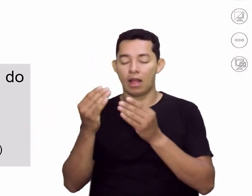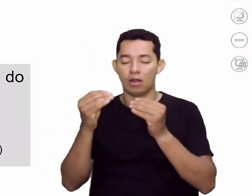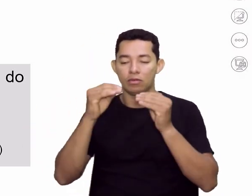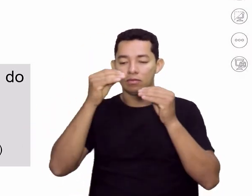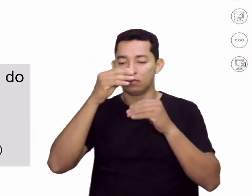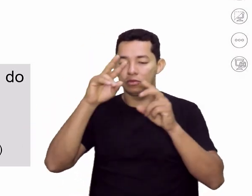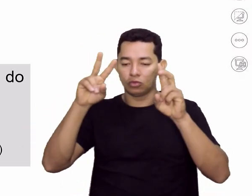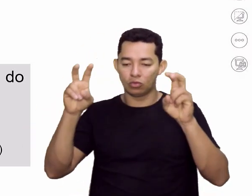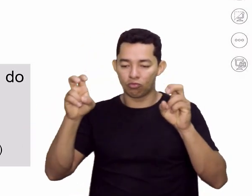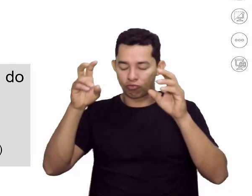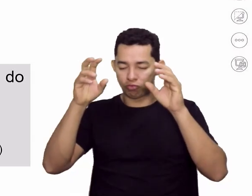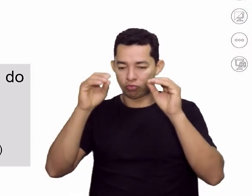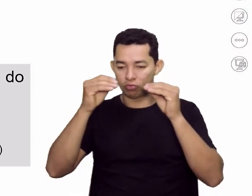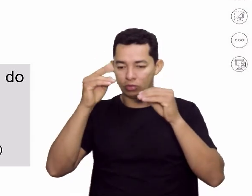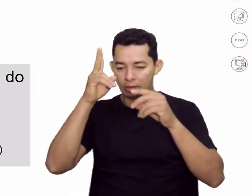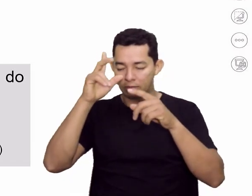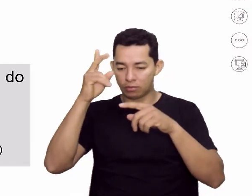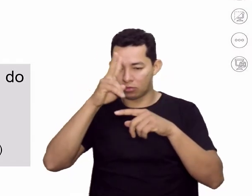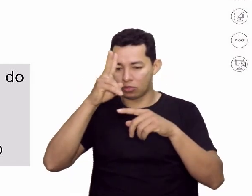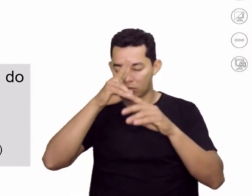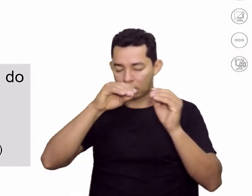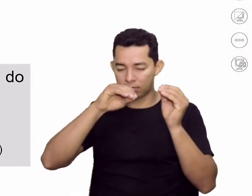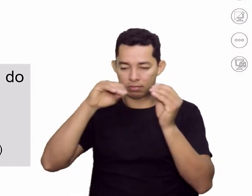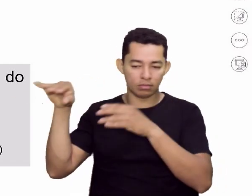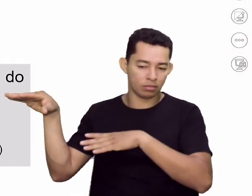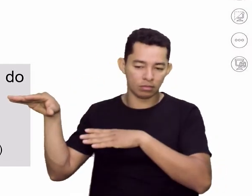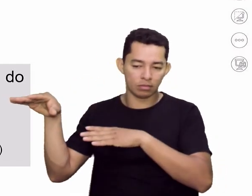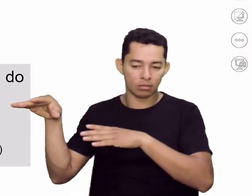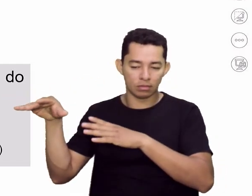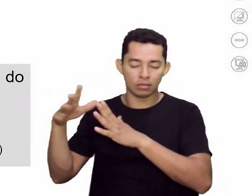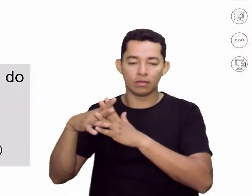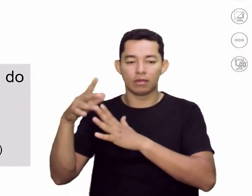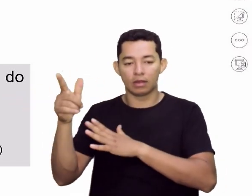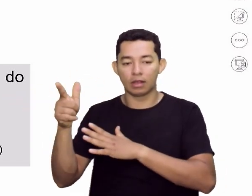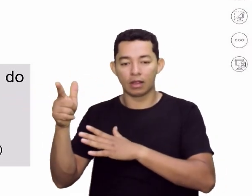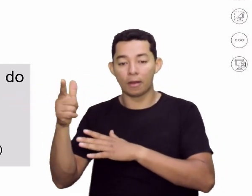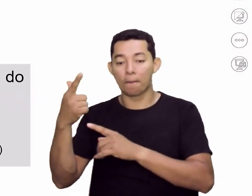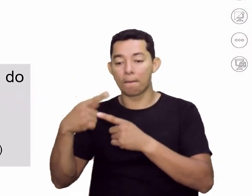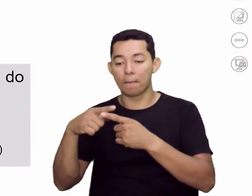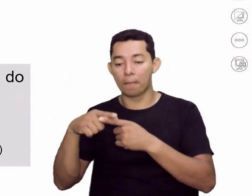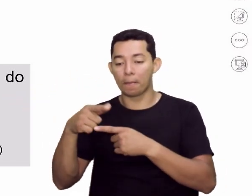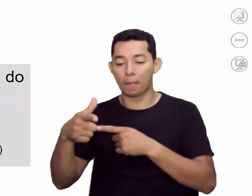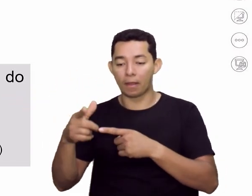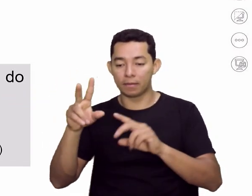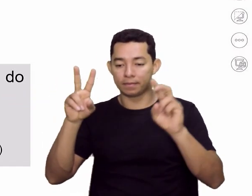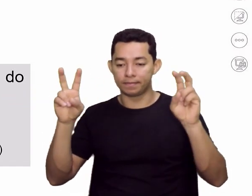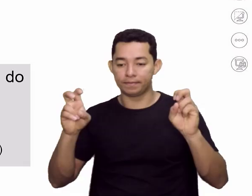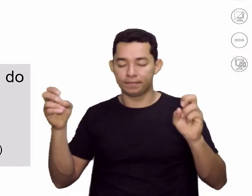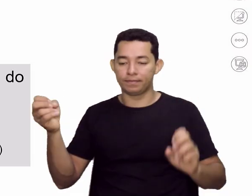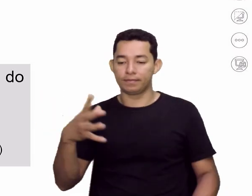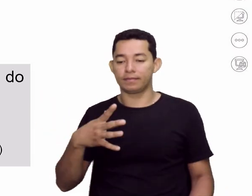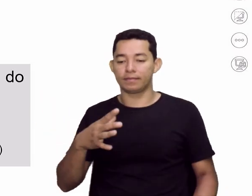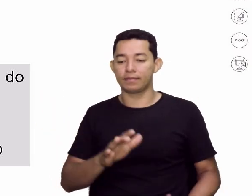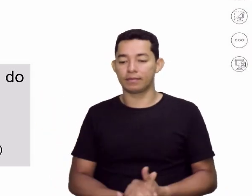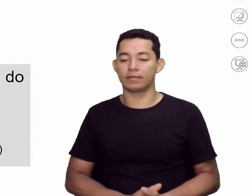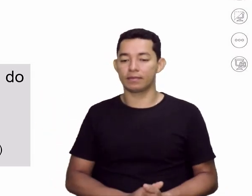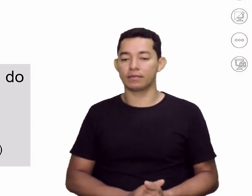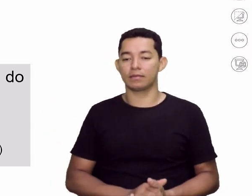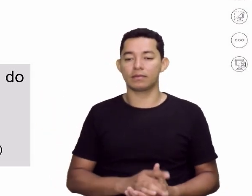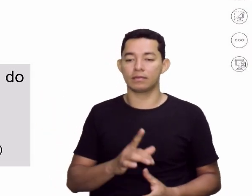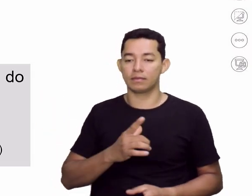e históricos. Só usar esse outro tema aí já era uma ousadia, né? Interesse